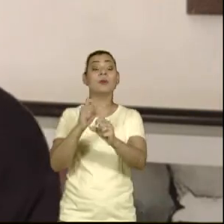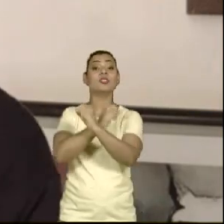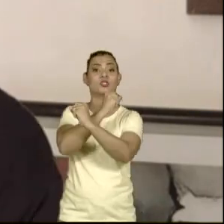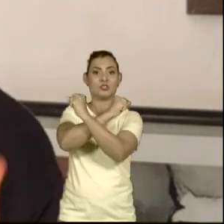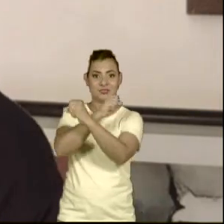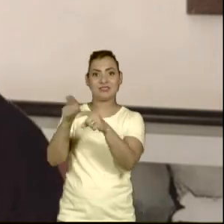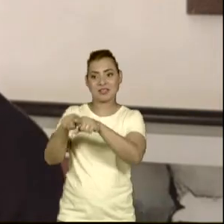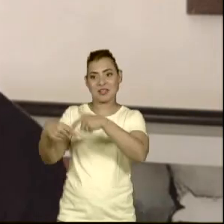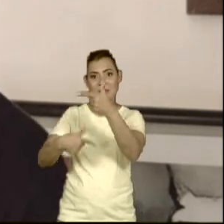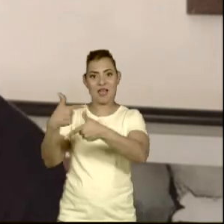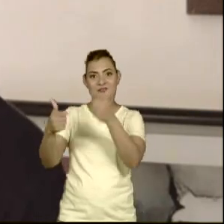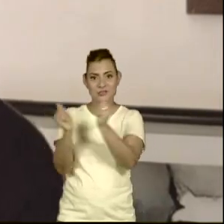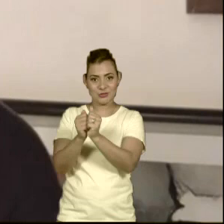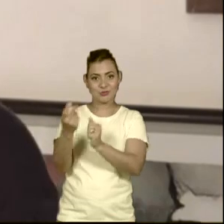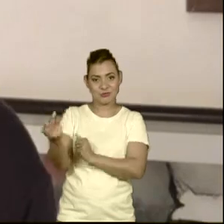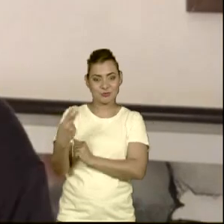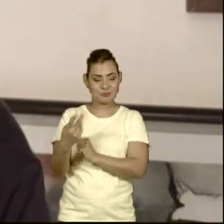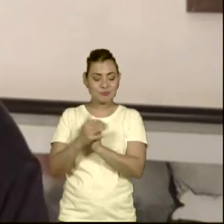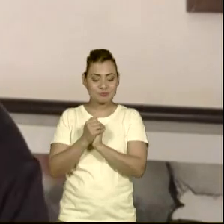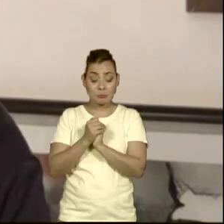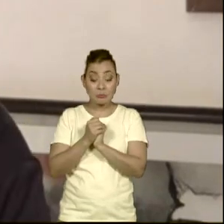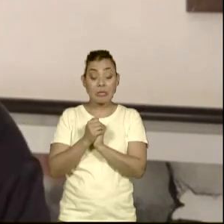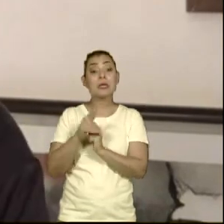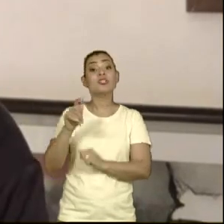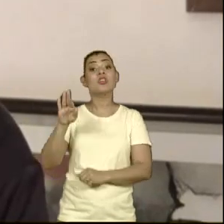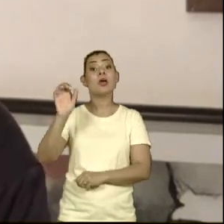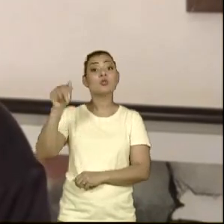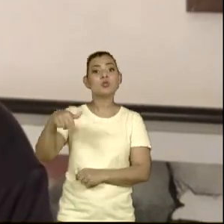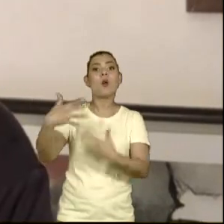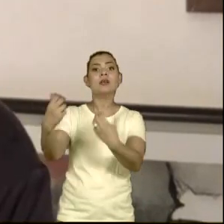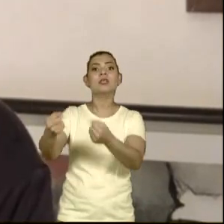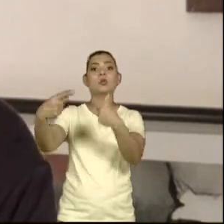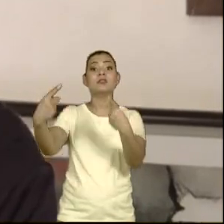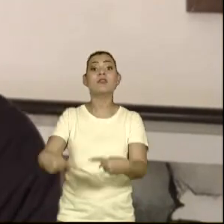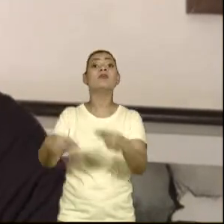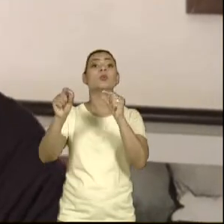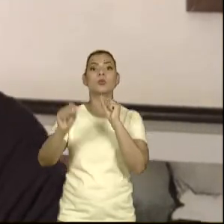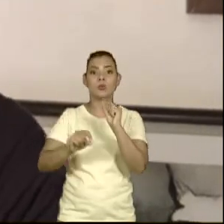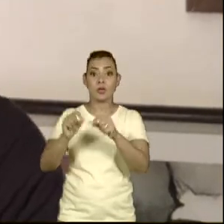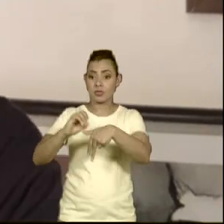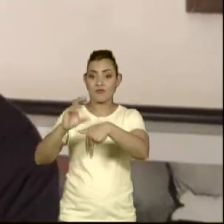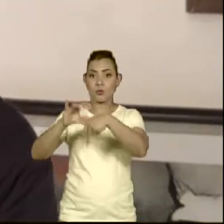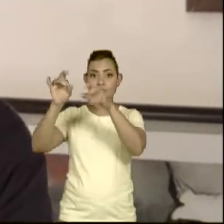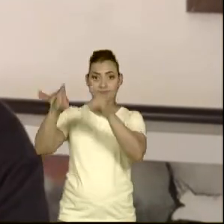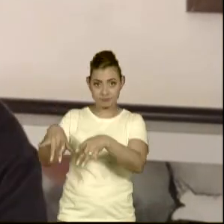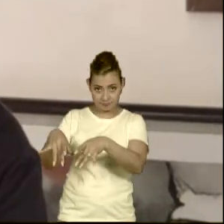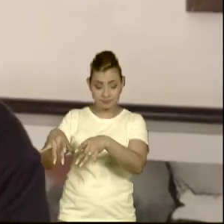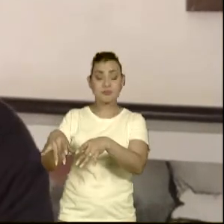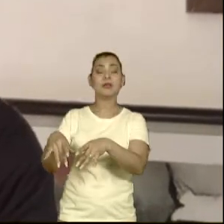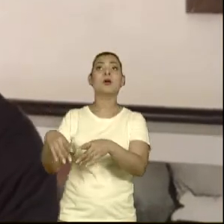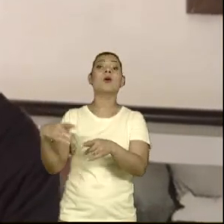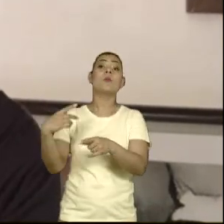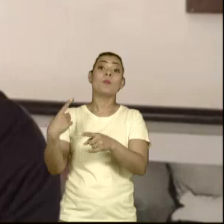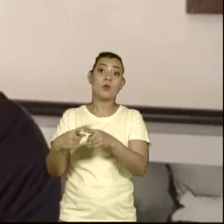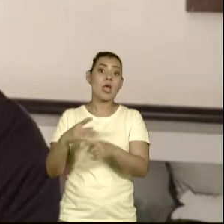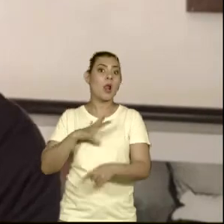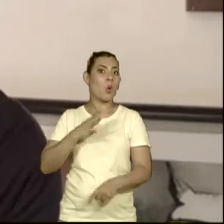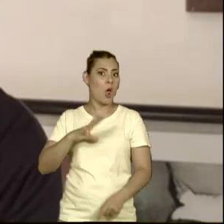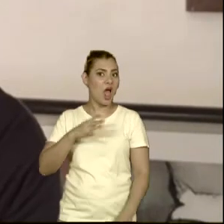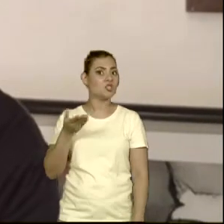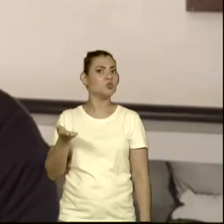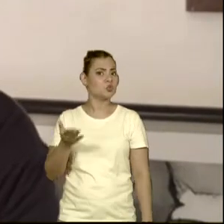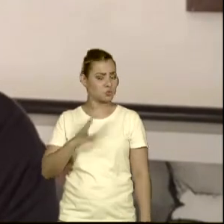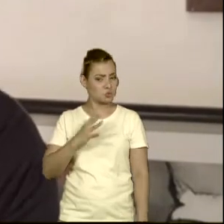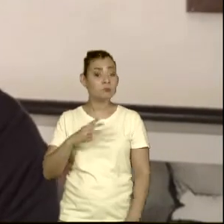gente trabalhava muito bem juntos, o Jefferson aceita um desafio de sair da TV Cultura, que era uma decisão ousada,